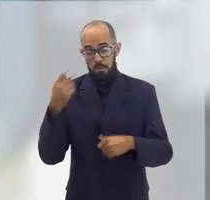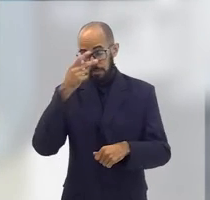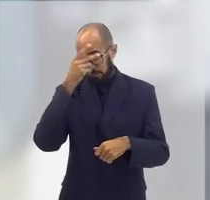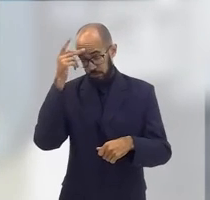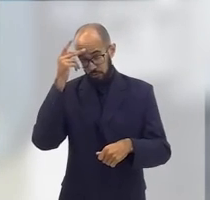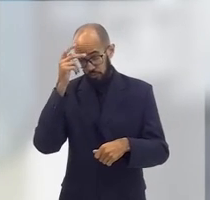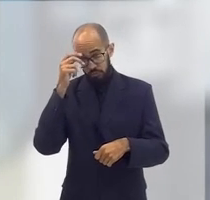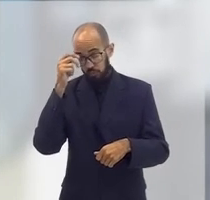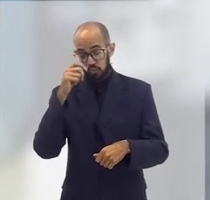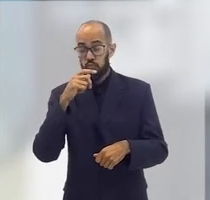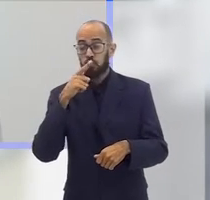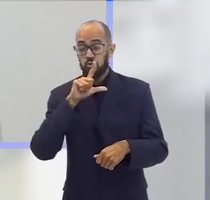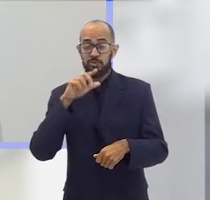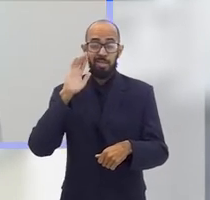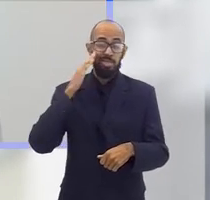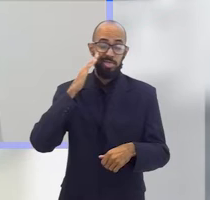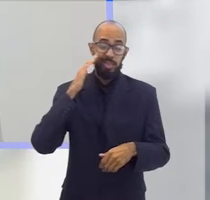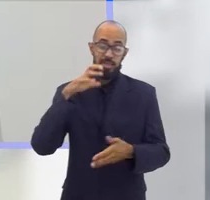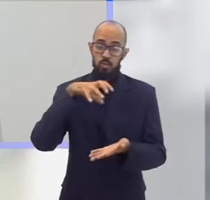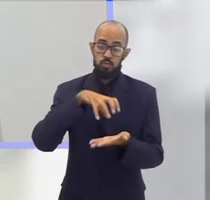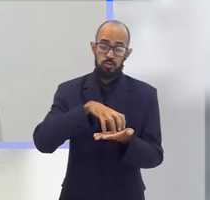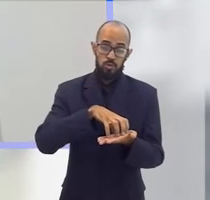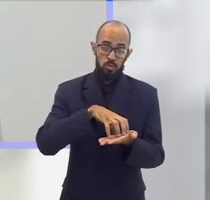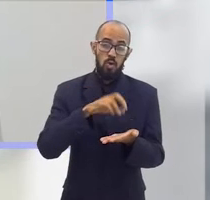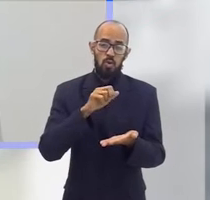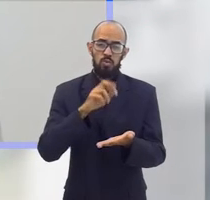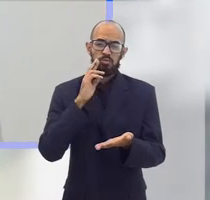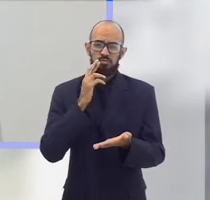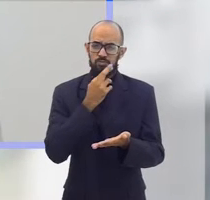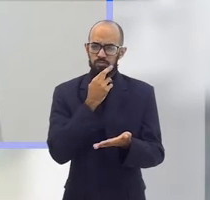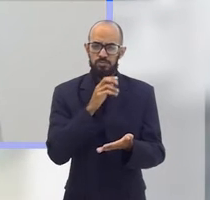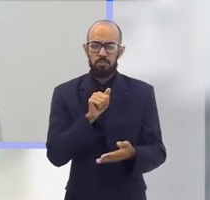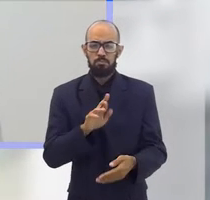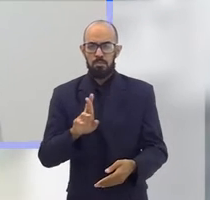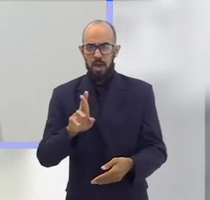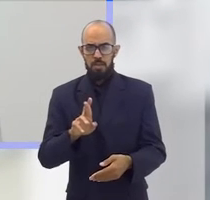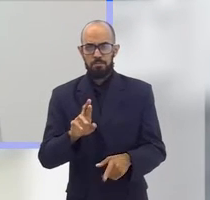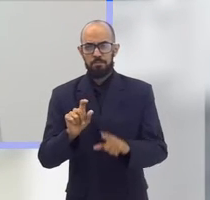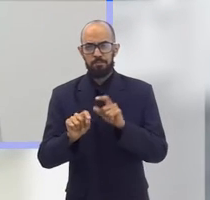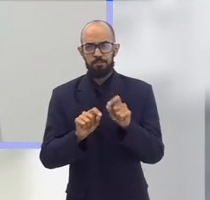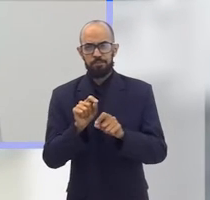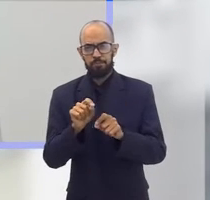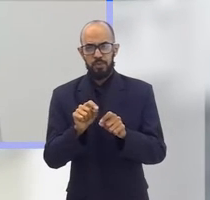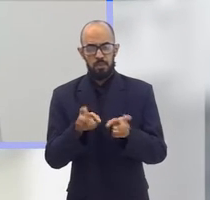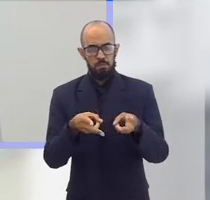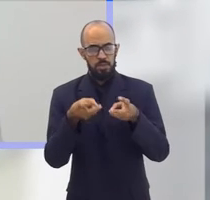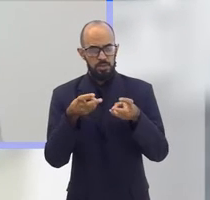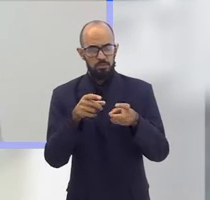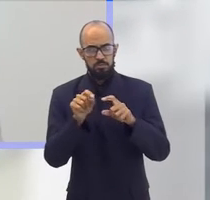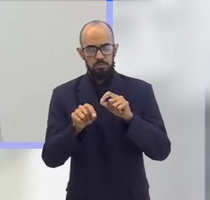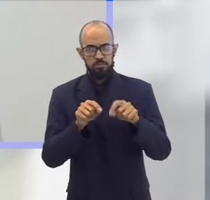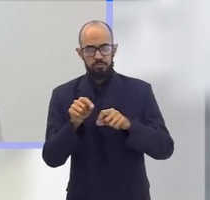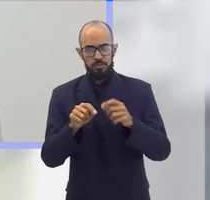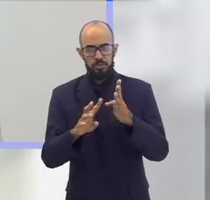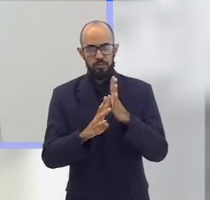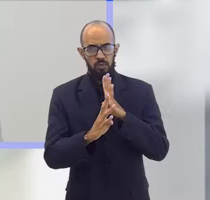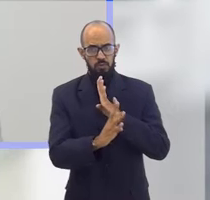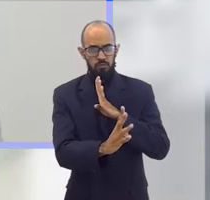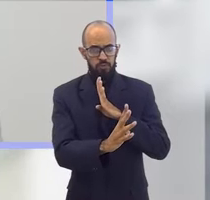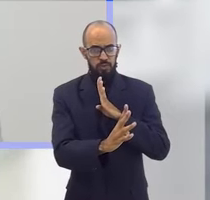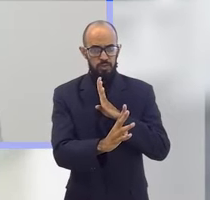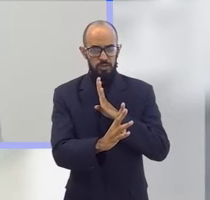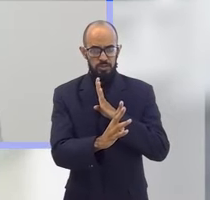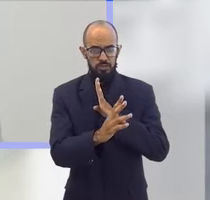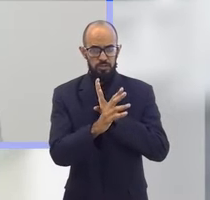do setor e não entende muito desse setor, dessa atividade da economia, olha, e você volta a